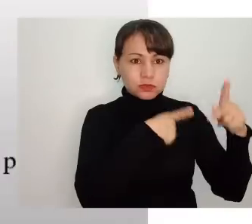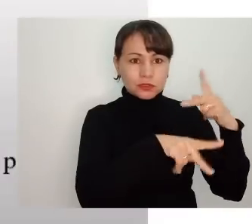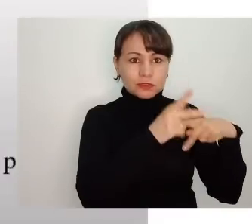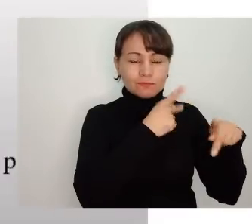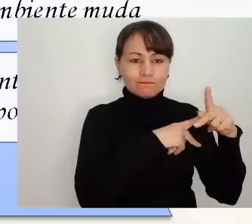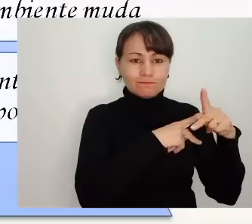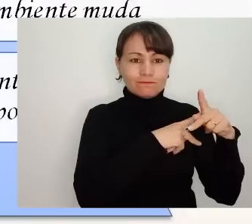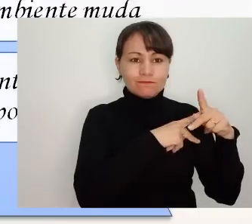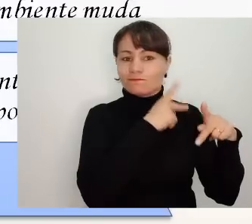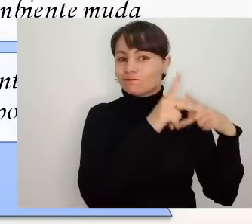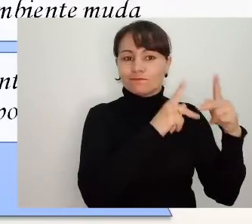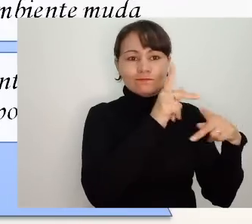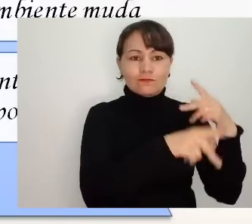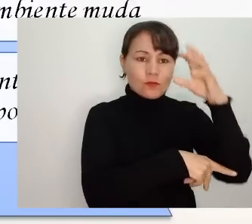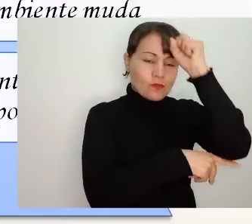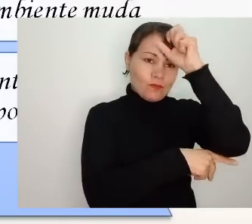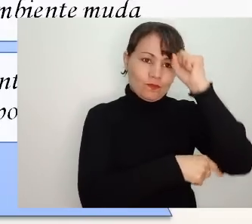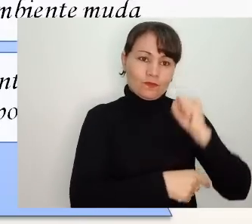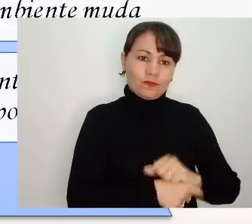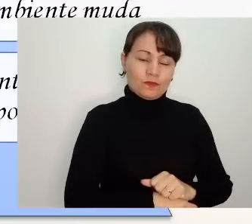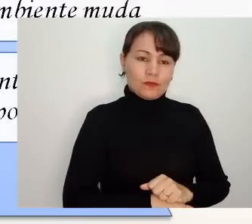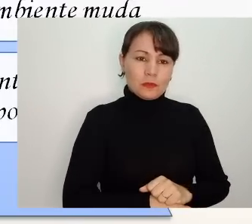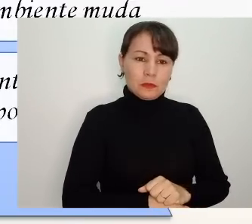Nosso aprendizado não é processado.